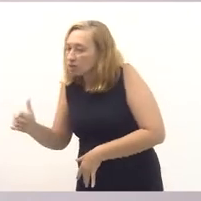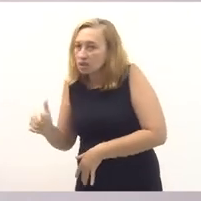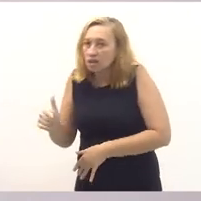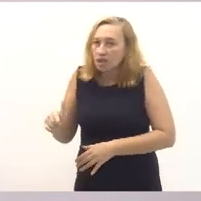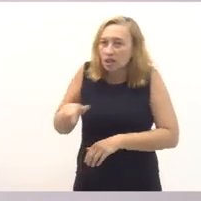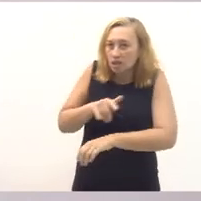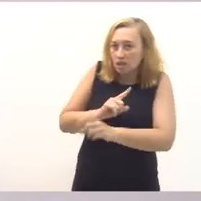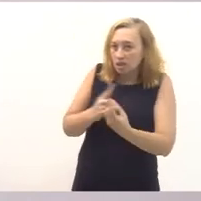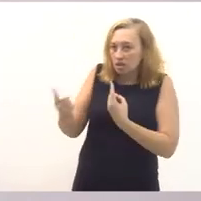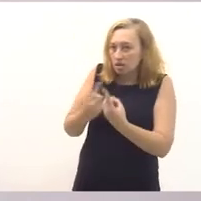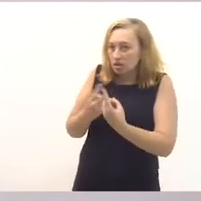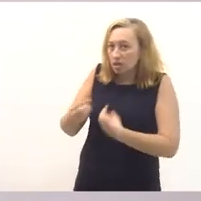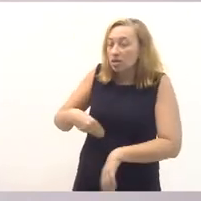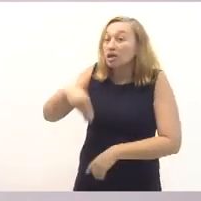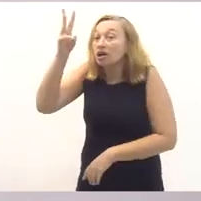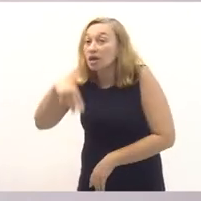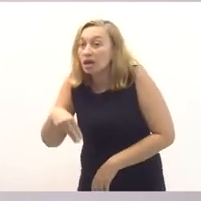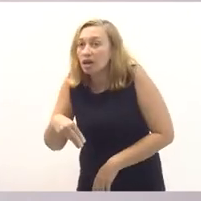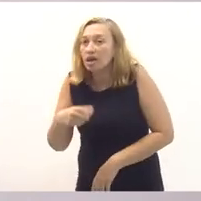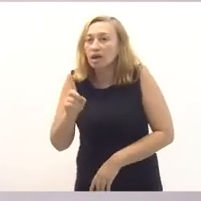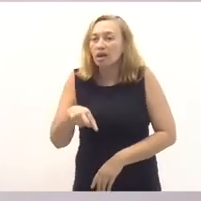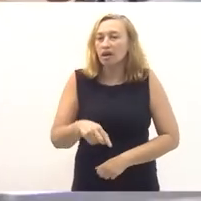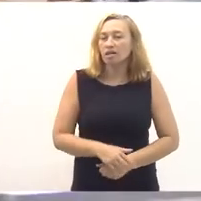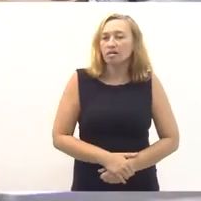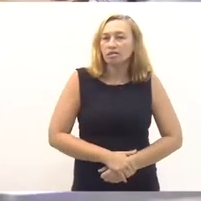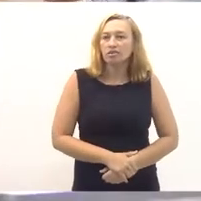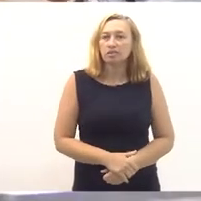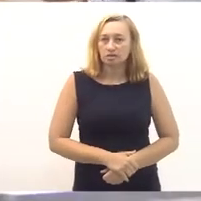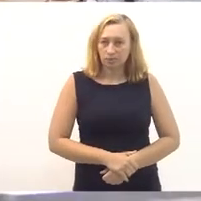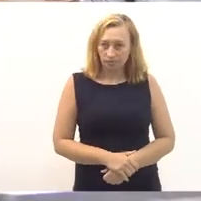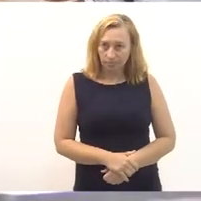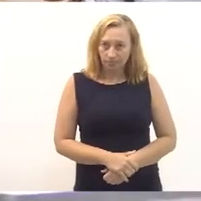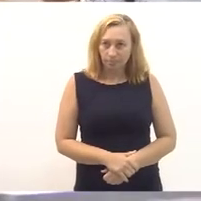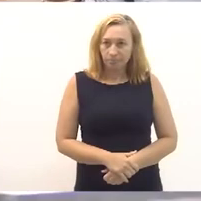estrada e barreira para ver quem é quem e é isso